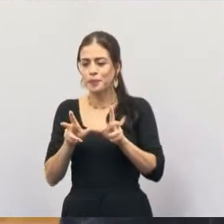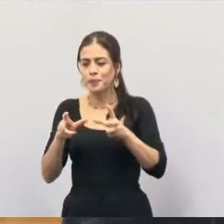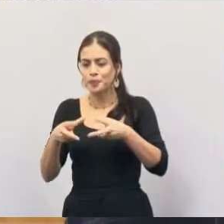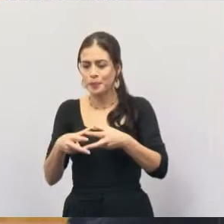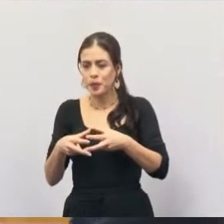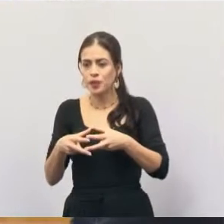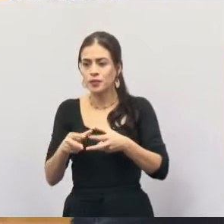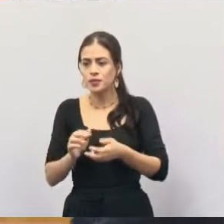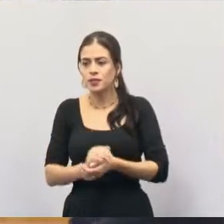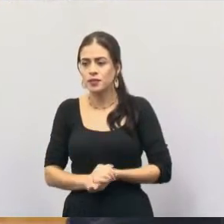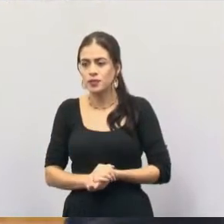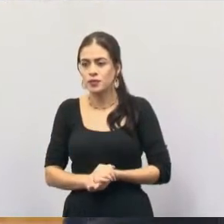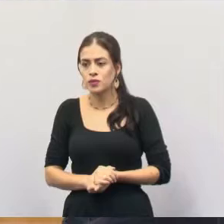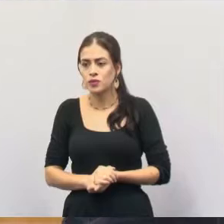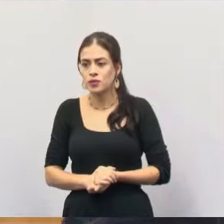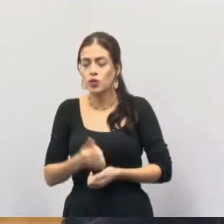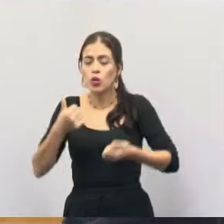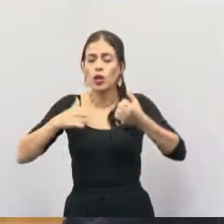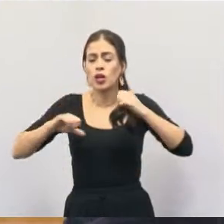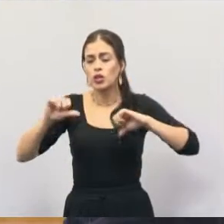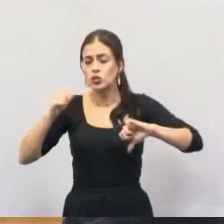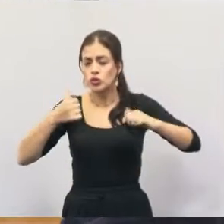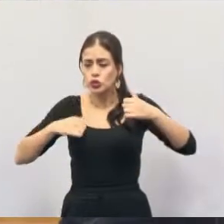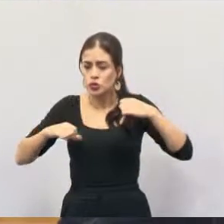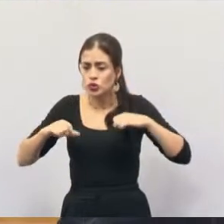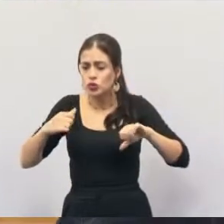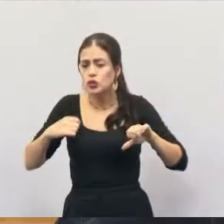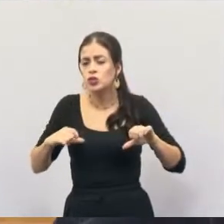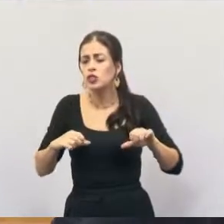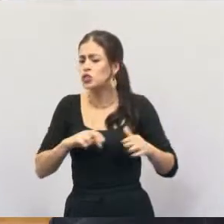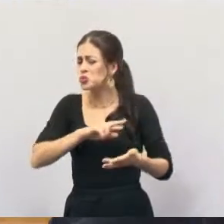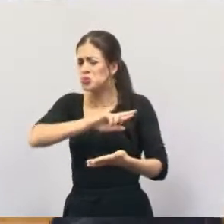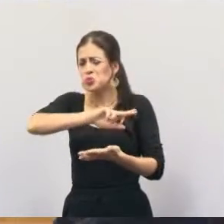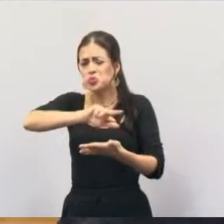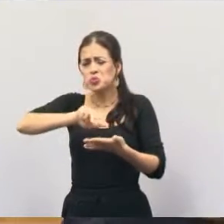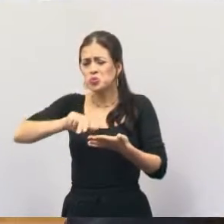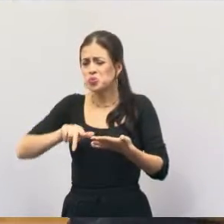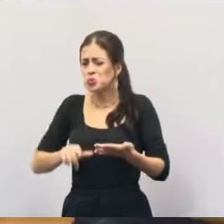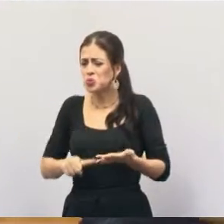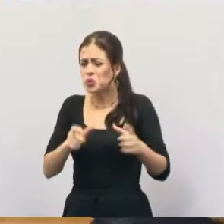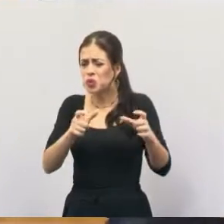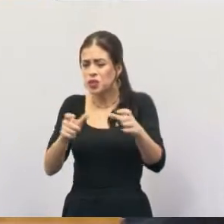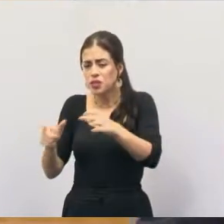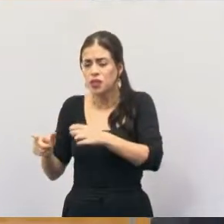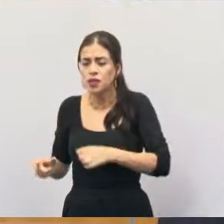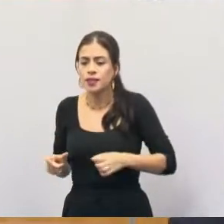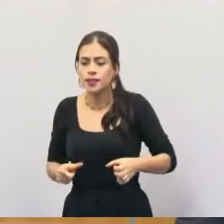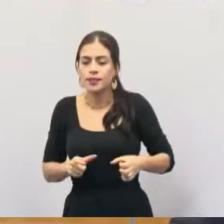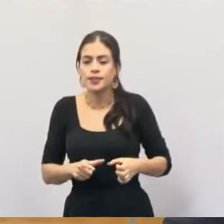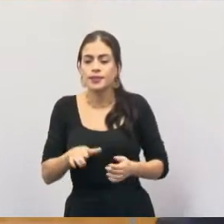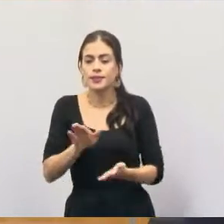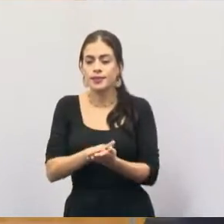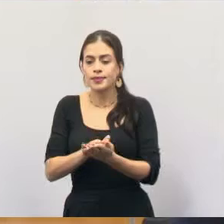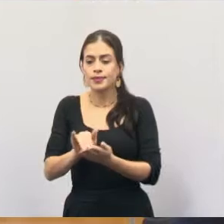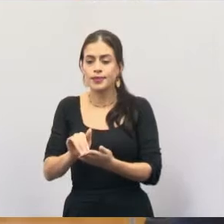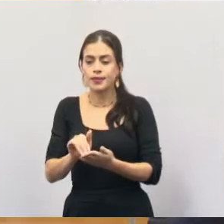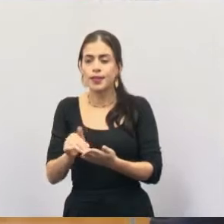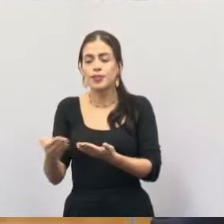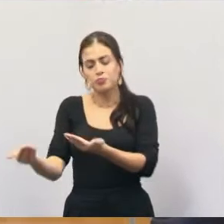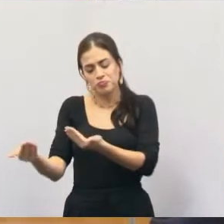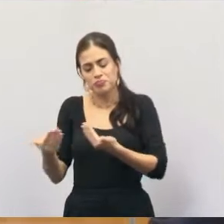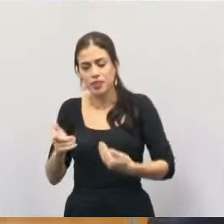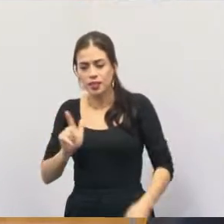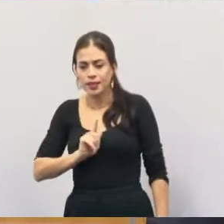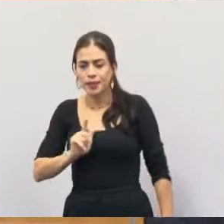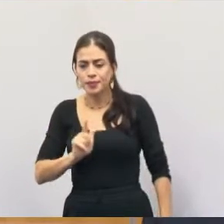os artistas, artesãos de todas as áreas que aqui em nossa cidade estão presentes. Então, conto com o